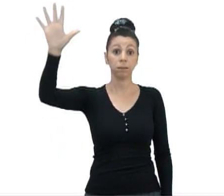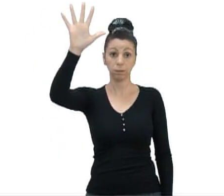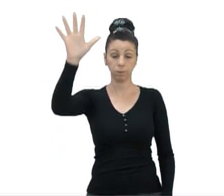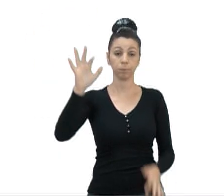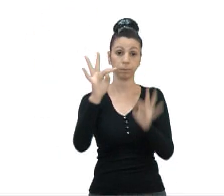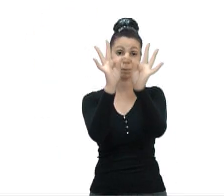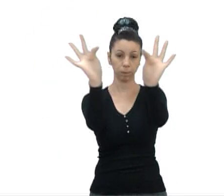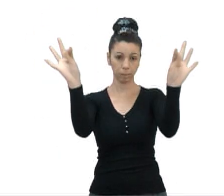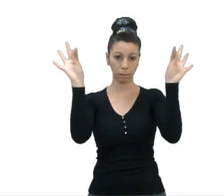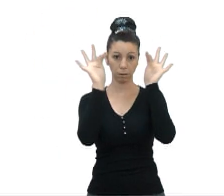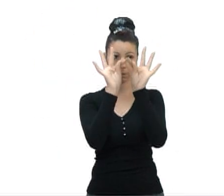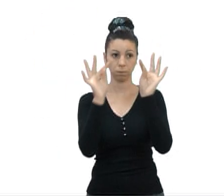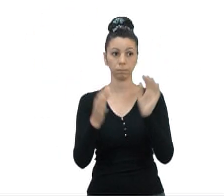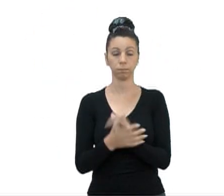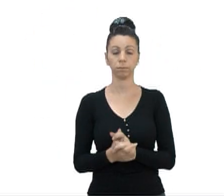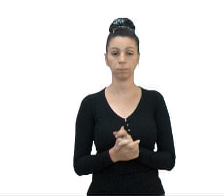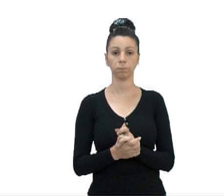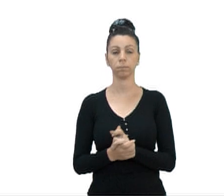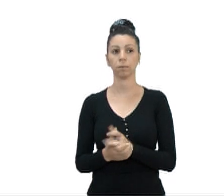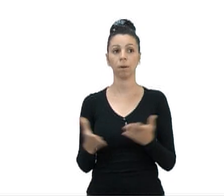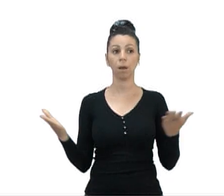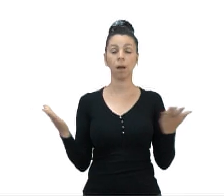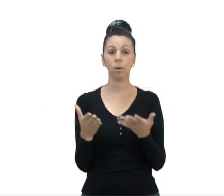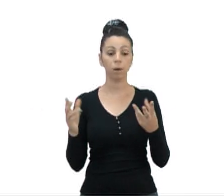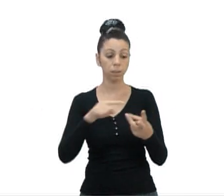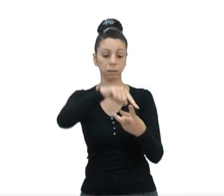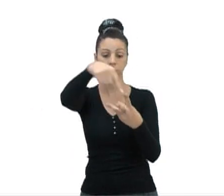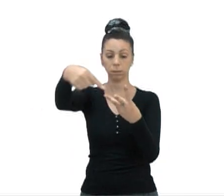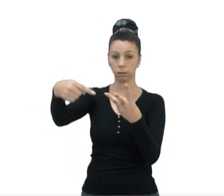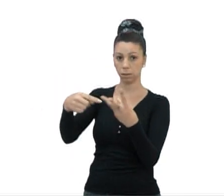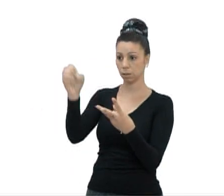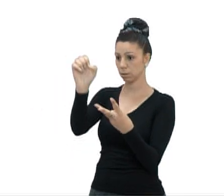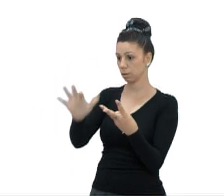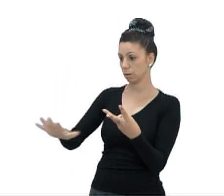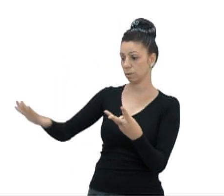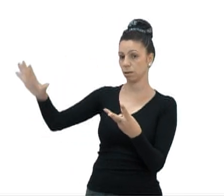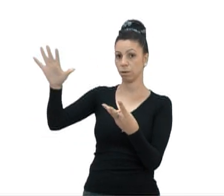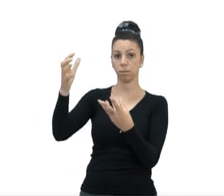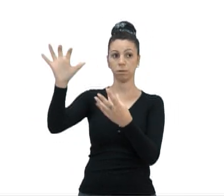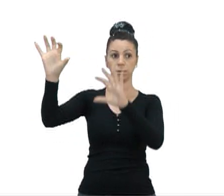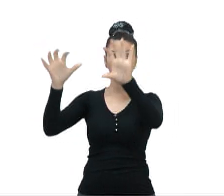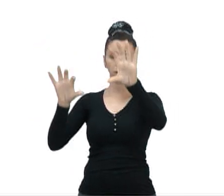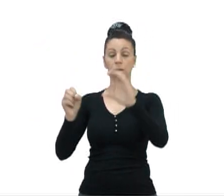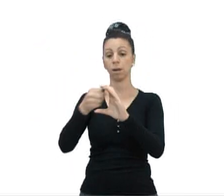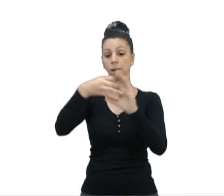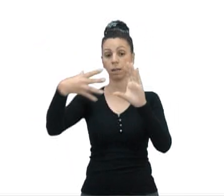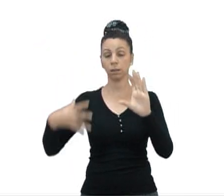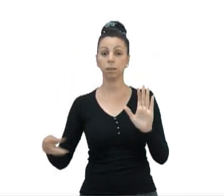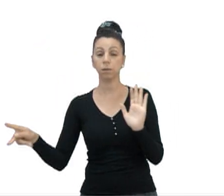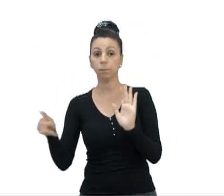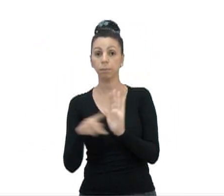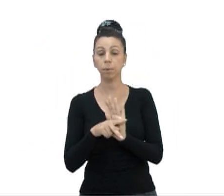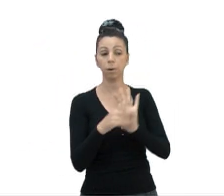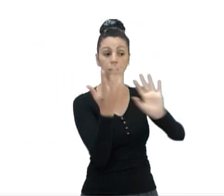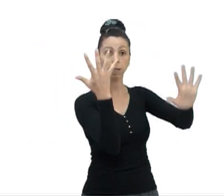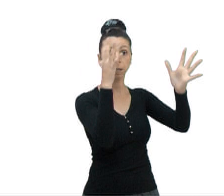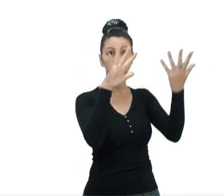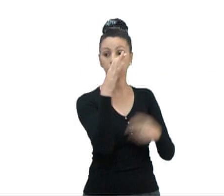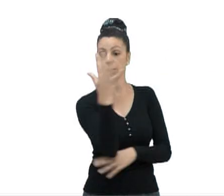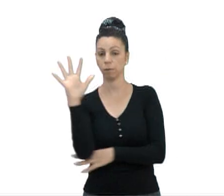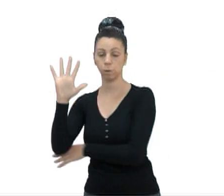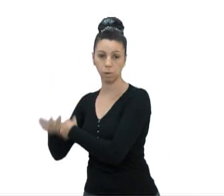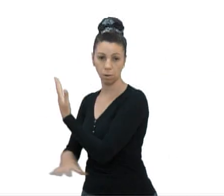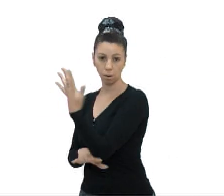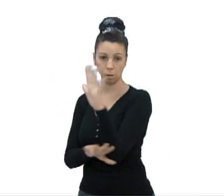aspectos naturais, nós podemos dividir 3 regiões europeias ali, com características e formações vegetais bem